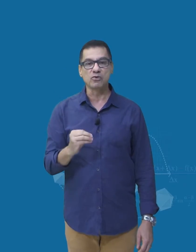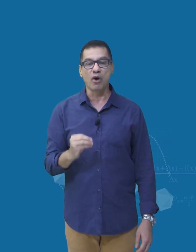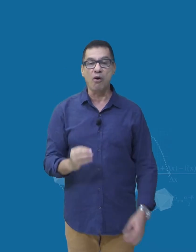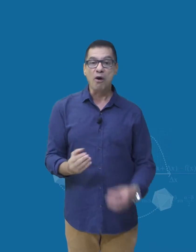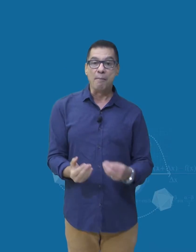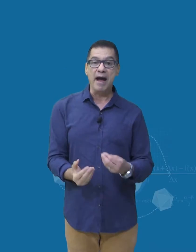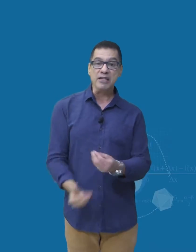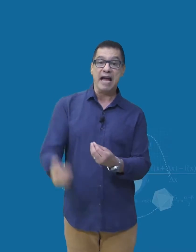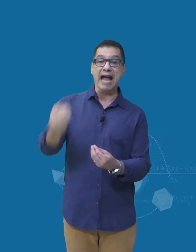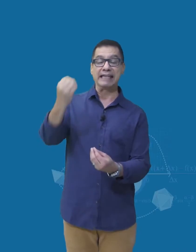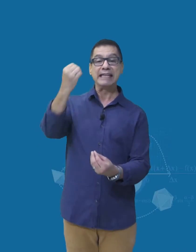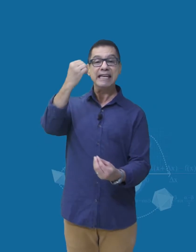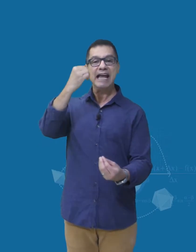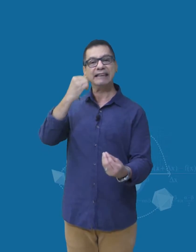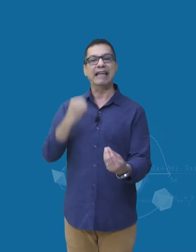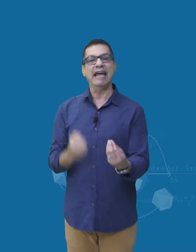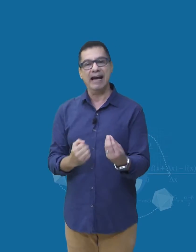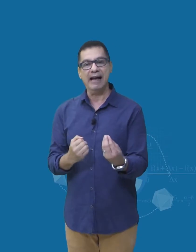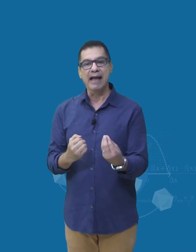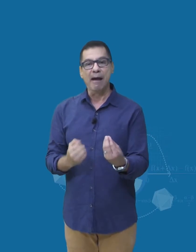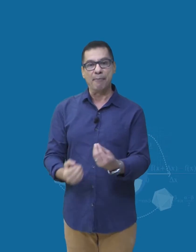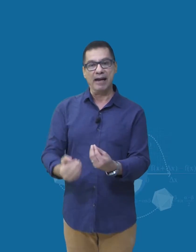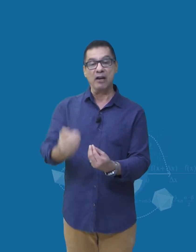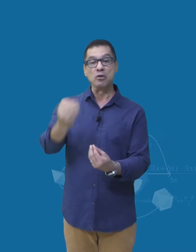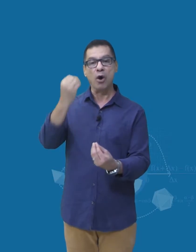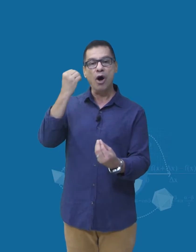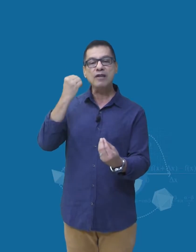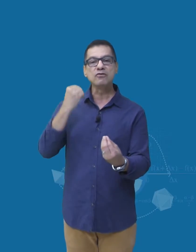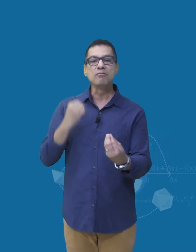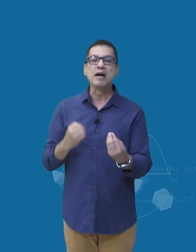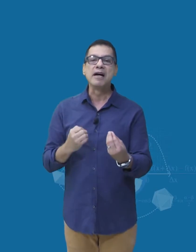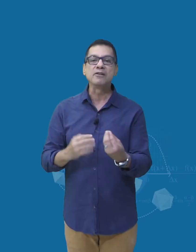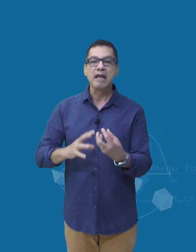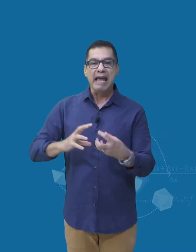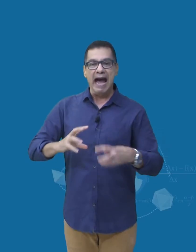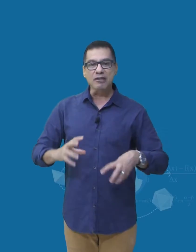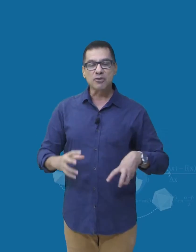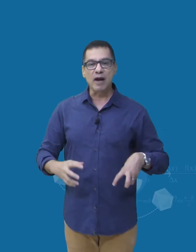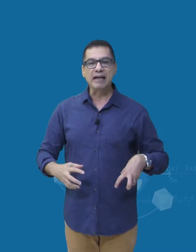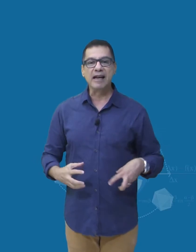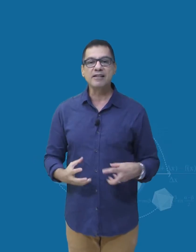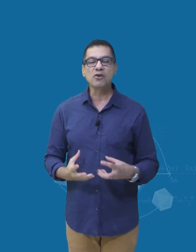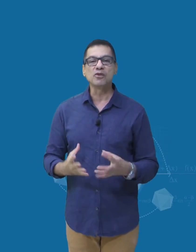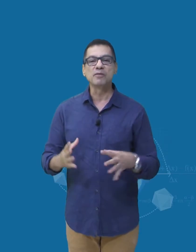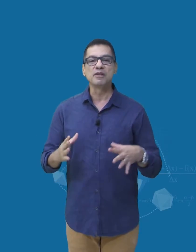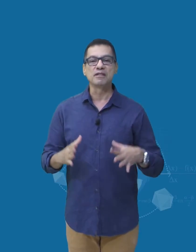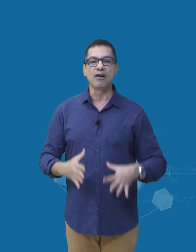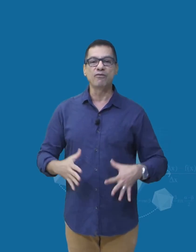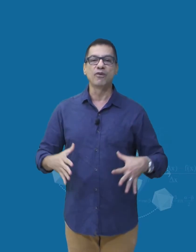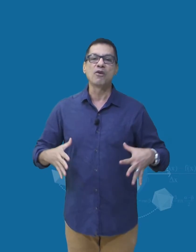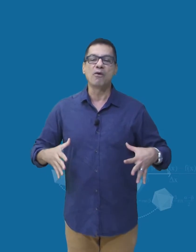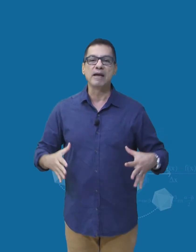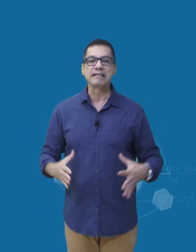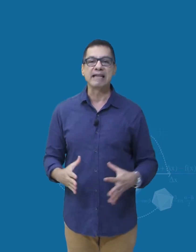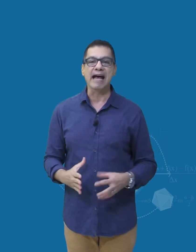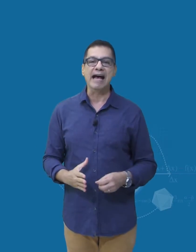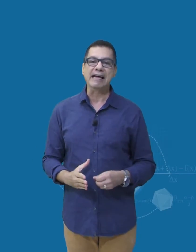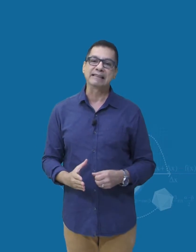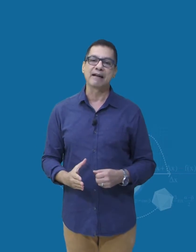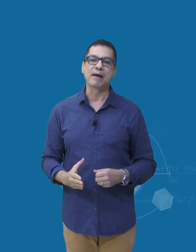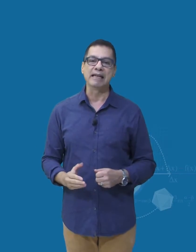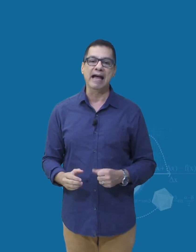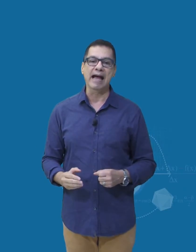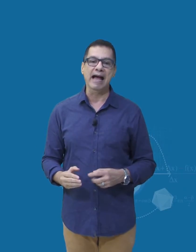do Sol, mas aqui na Terra, para nós humanos, a sua grande contribuição foi começar